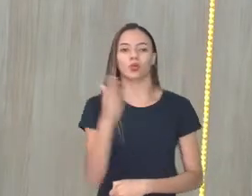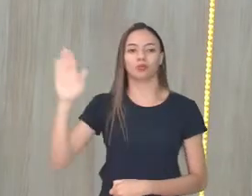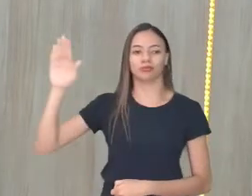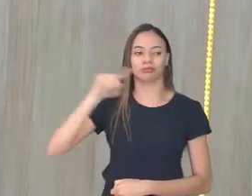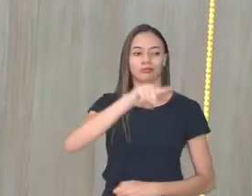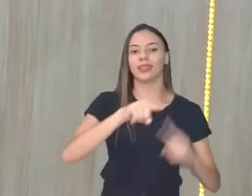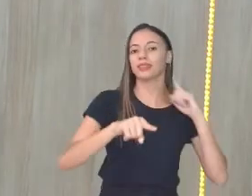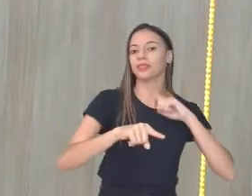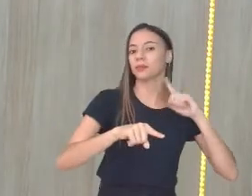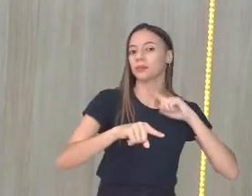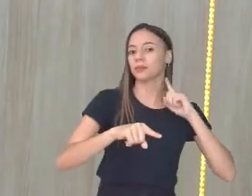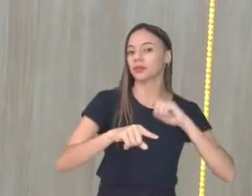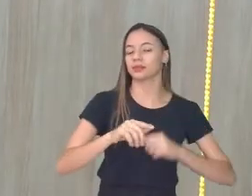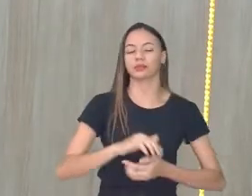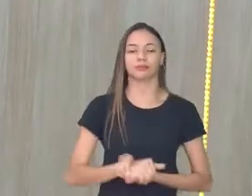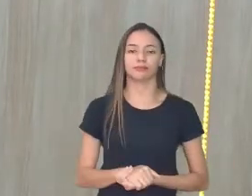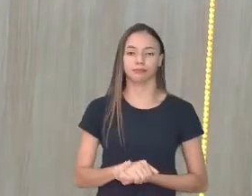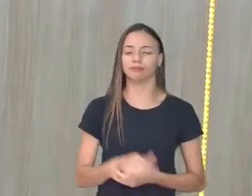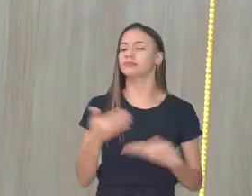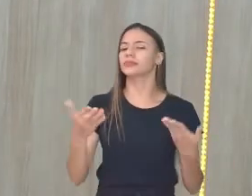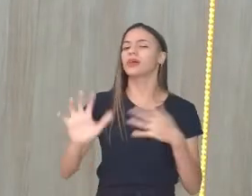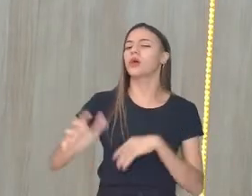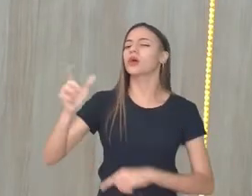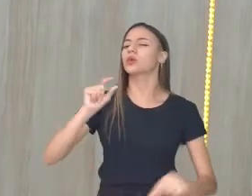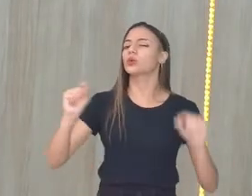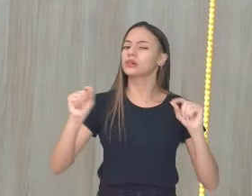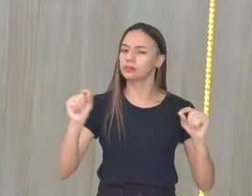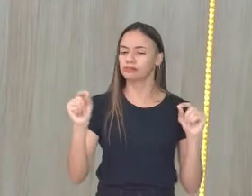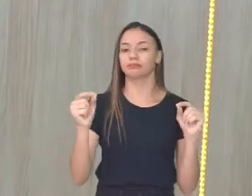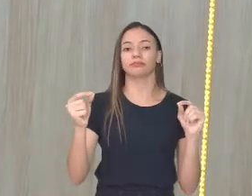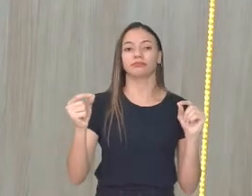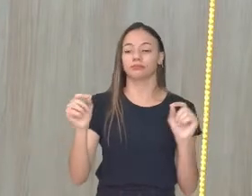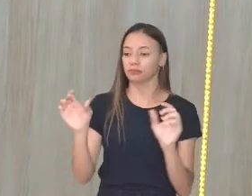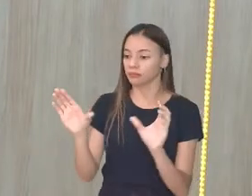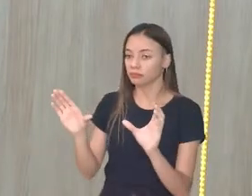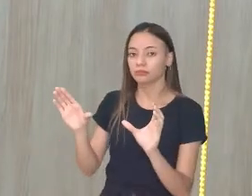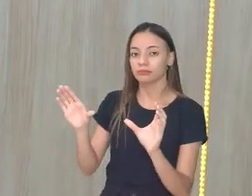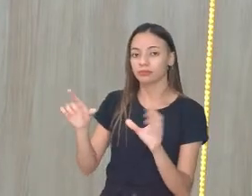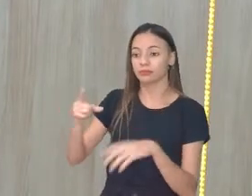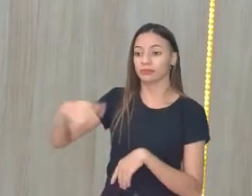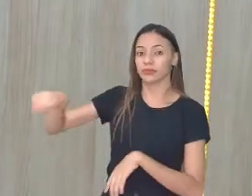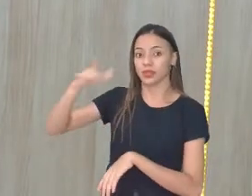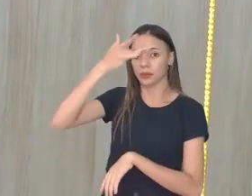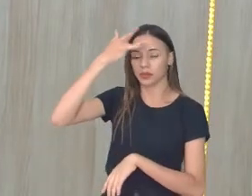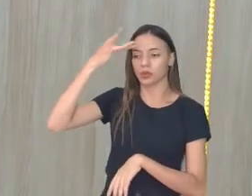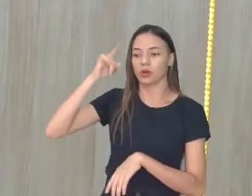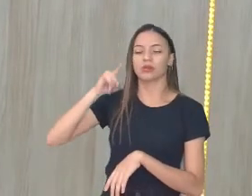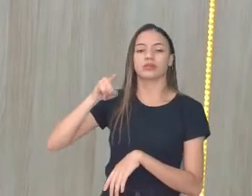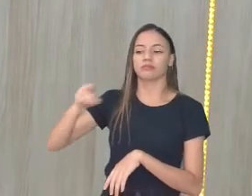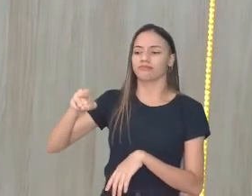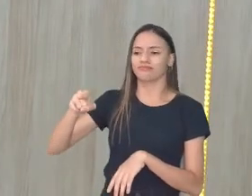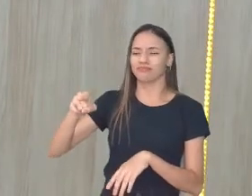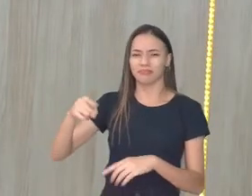O que vai acontecer é que a turma aí vai romper com esse